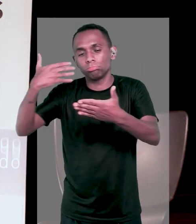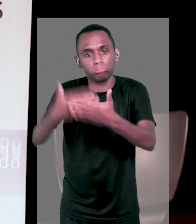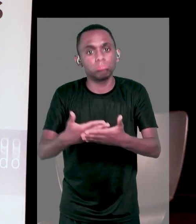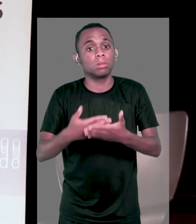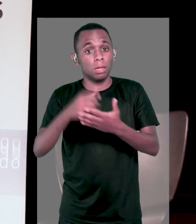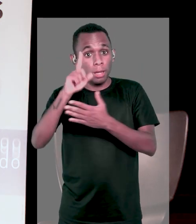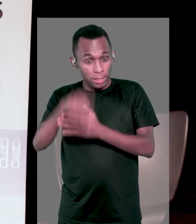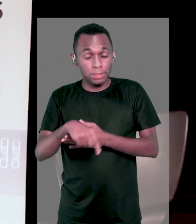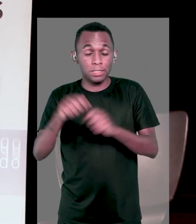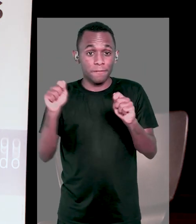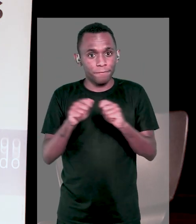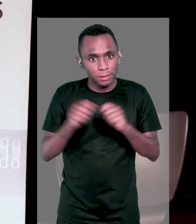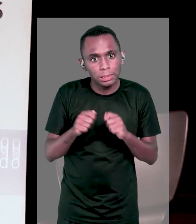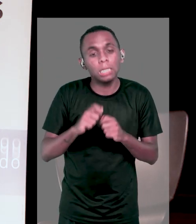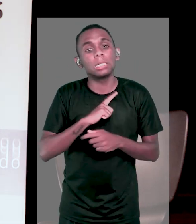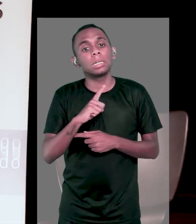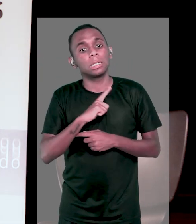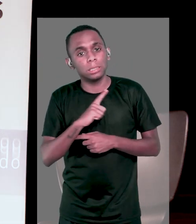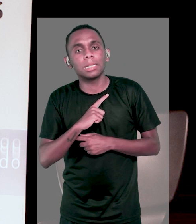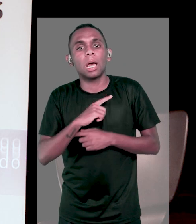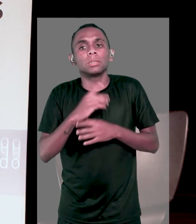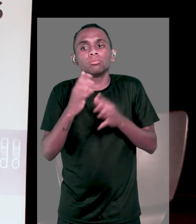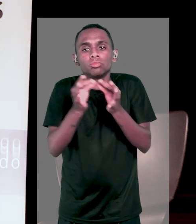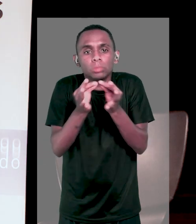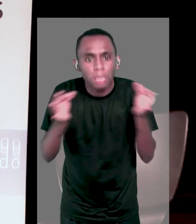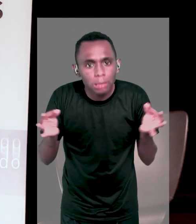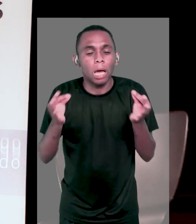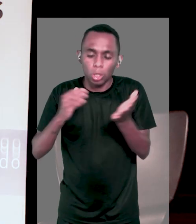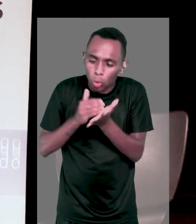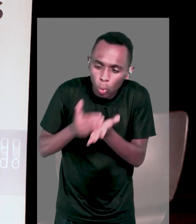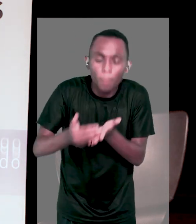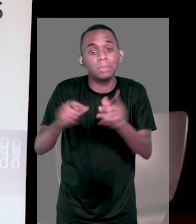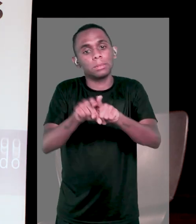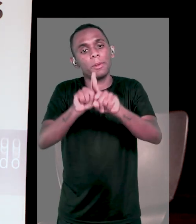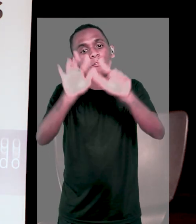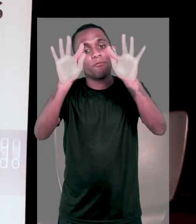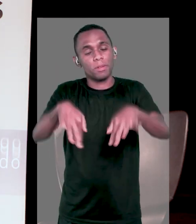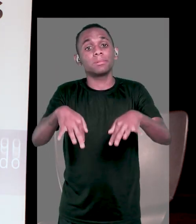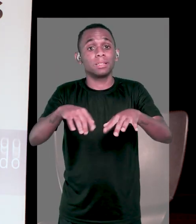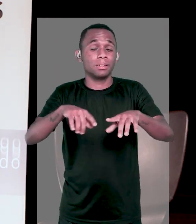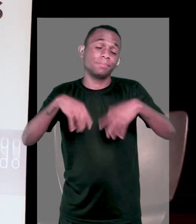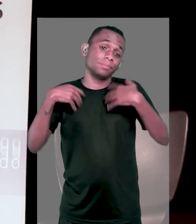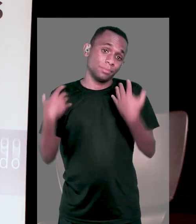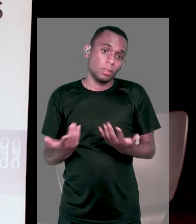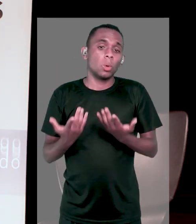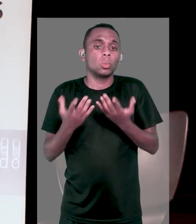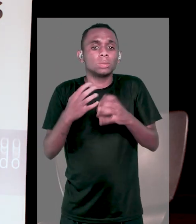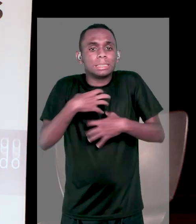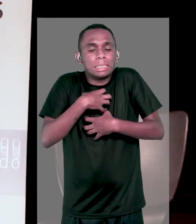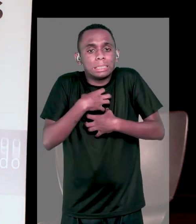prático estas de fato correspondem às necessidades ou impulsos que são extintos pela